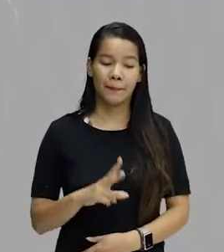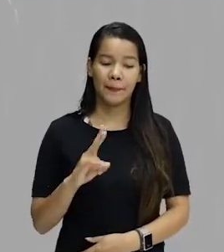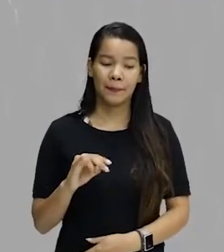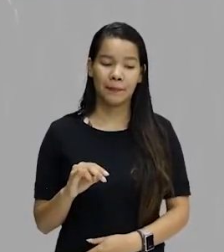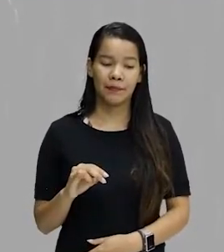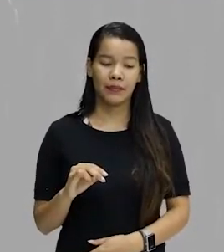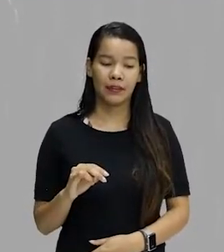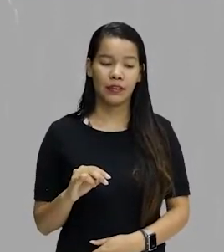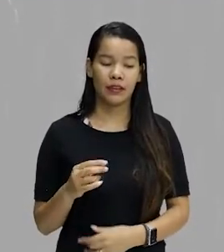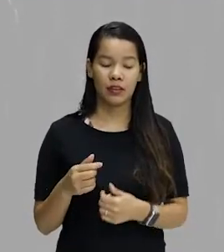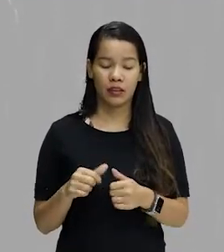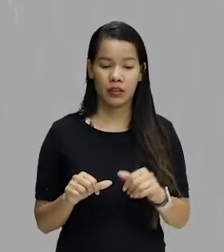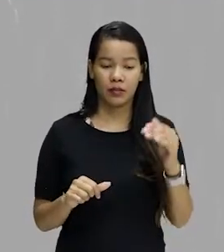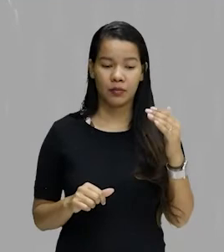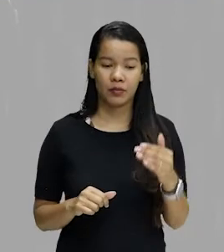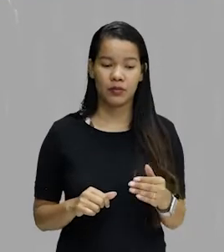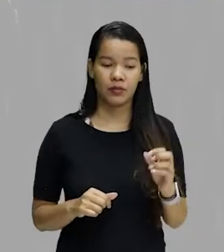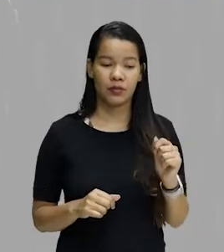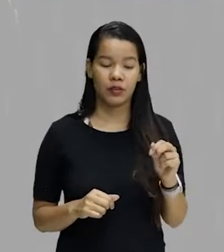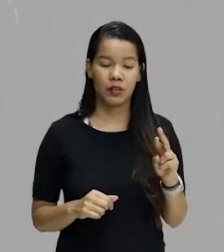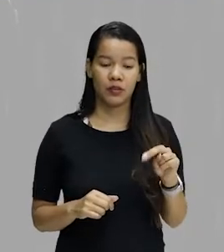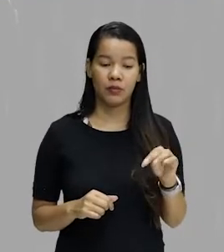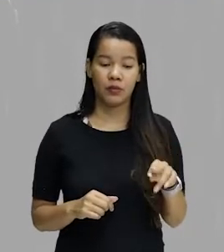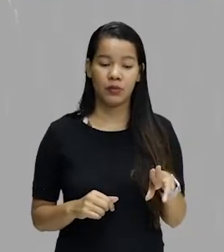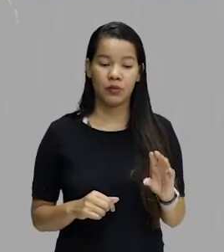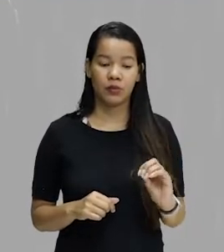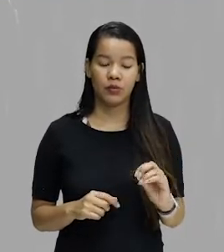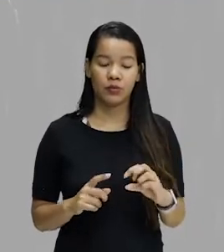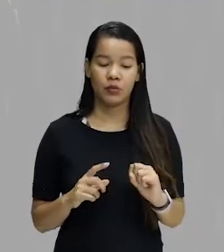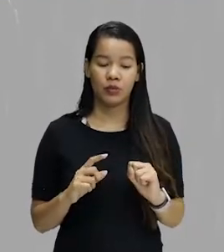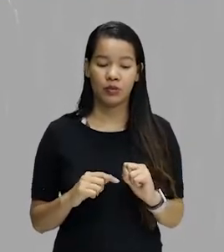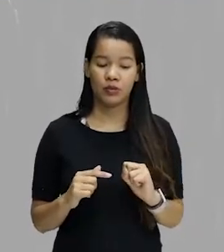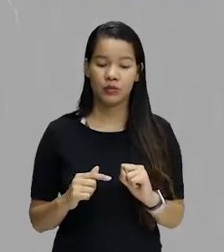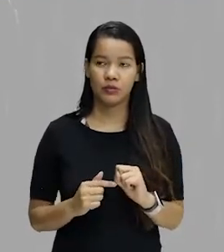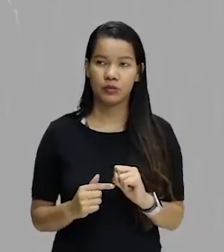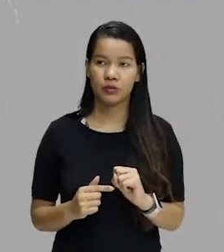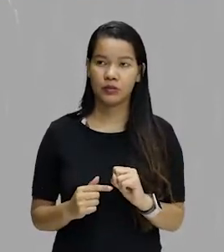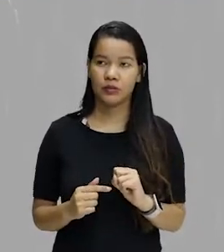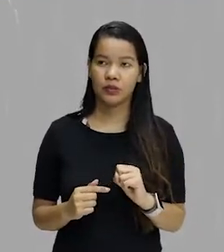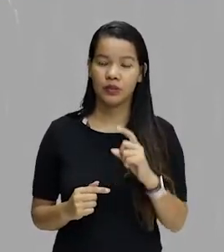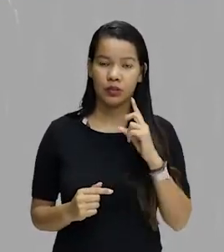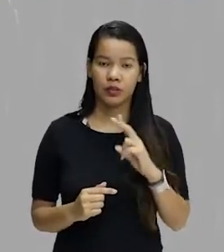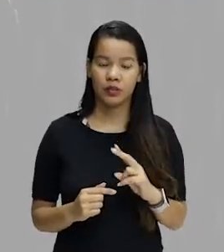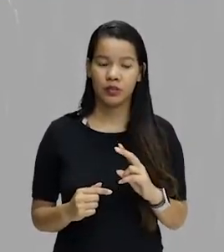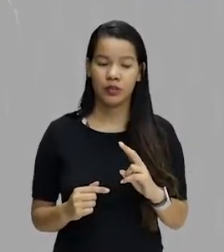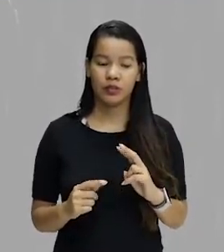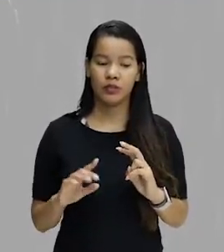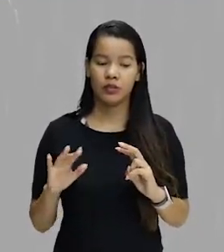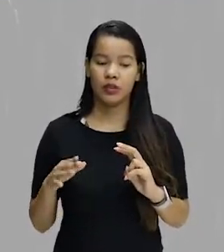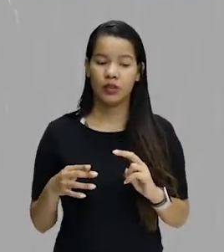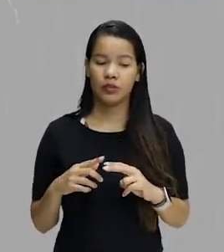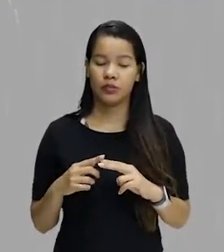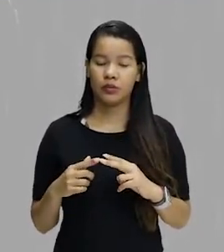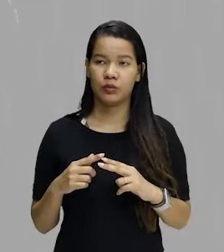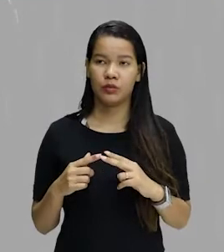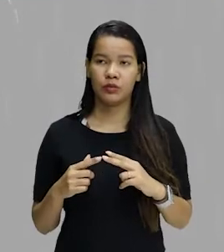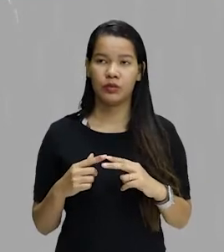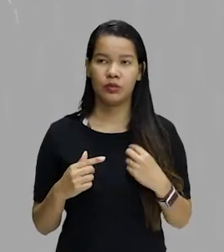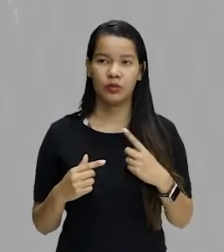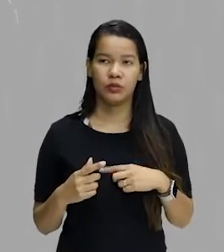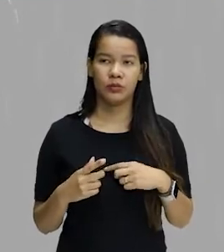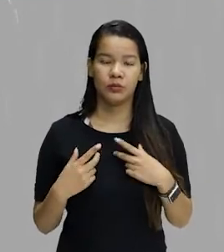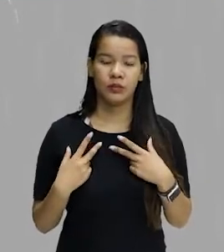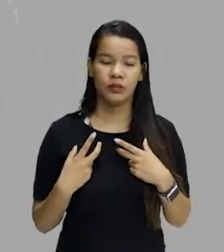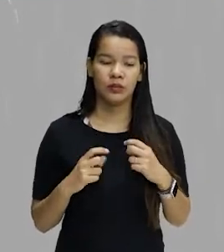vai estar presente no carbono 8. No carbono 8. E olhando o composto 2, né, a gente vai ver